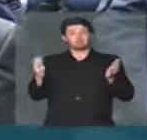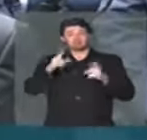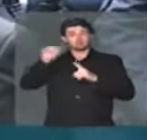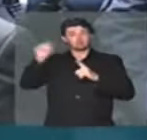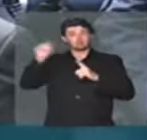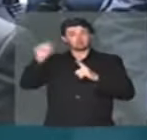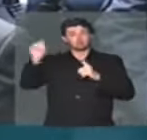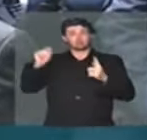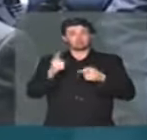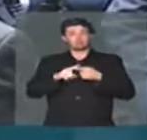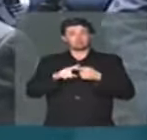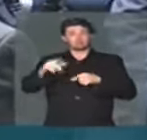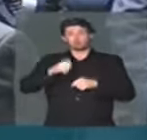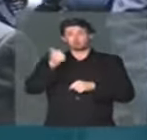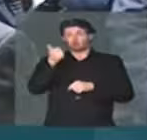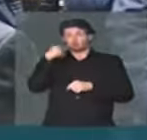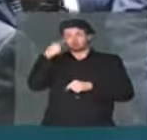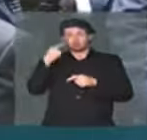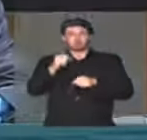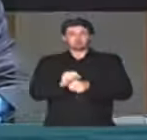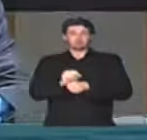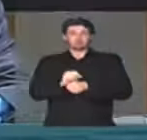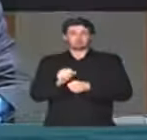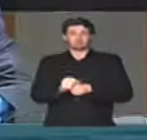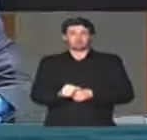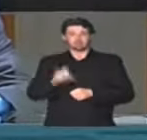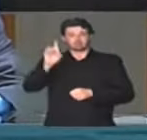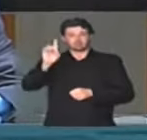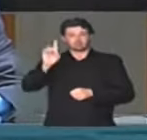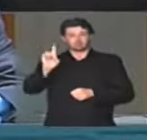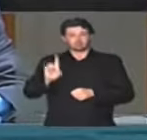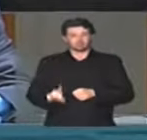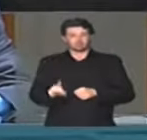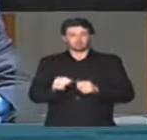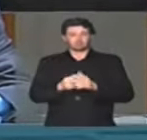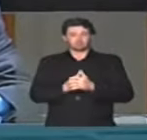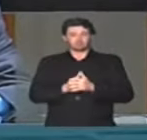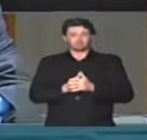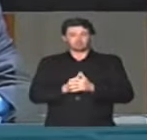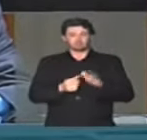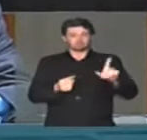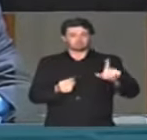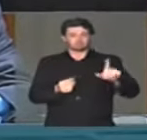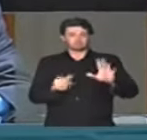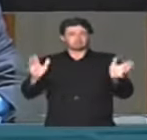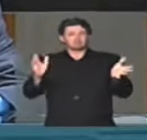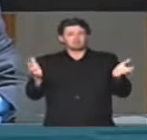que a gente possa ir embora, porque passamos aqui 12 horas. É o direito de cada um partidário. Para contraditar, presidente. Diz,